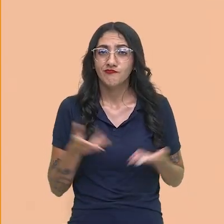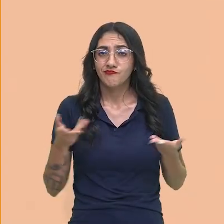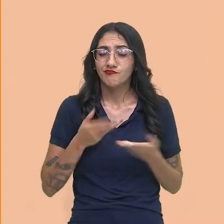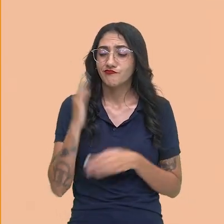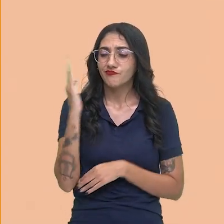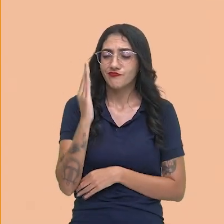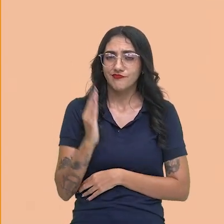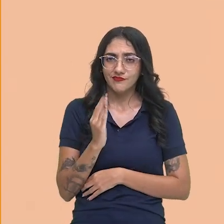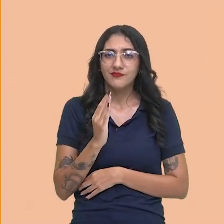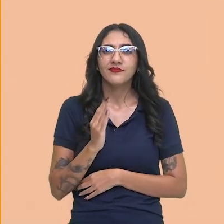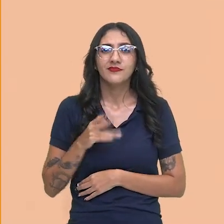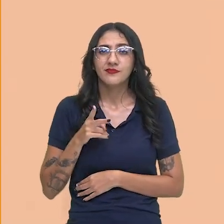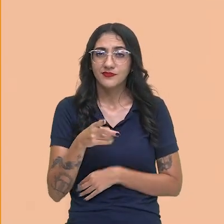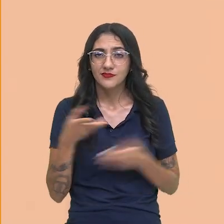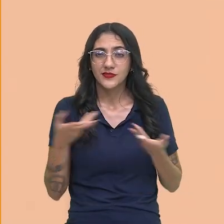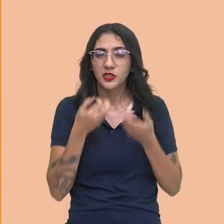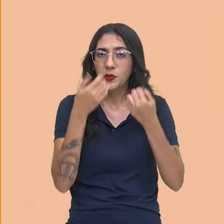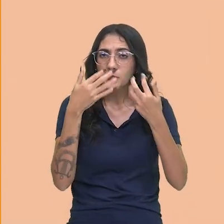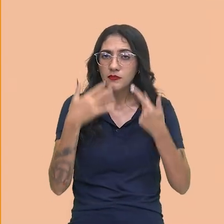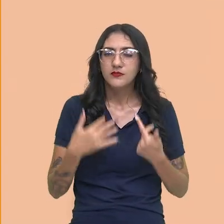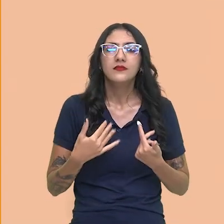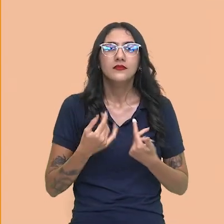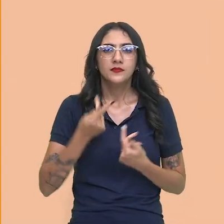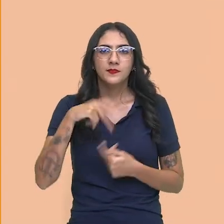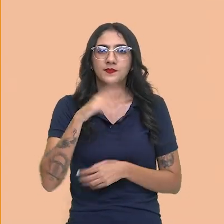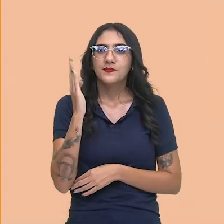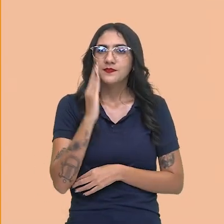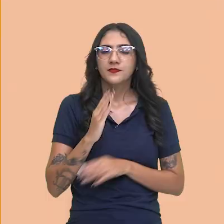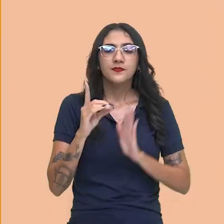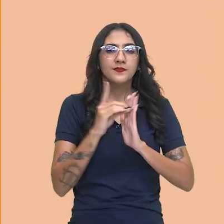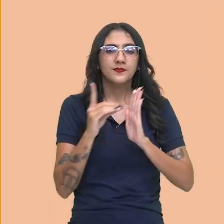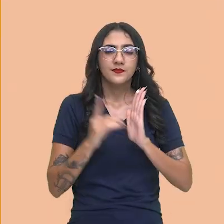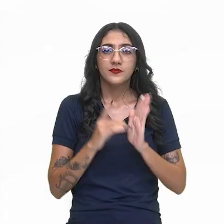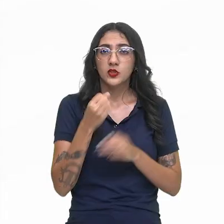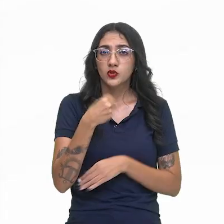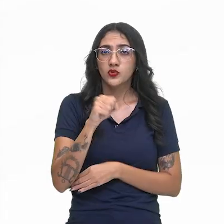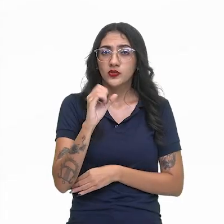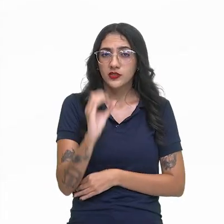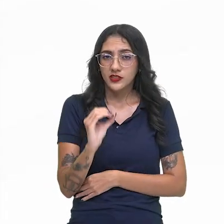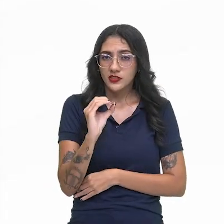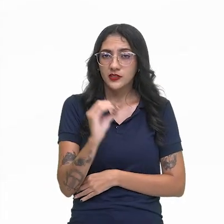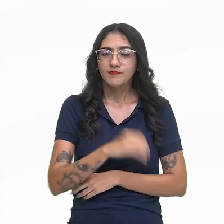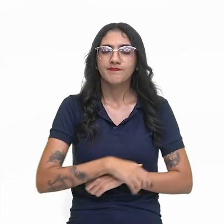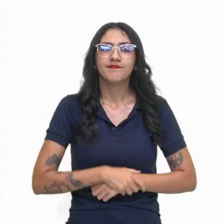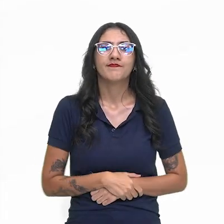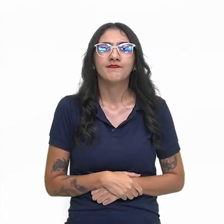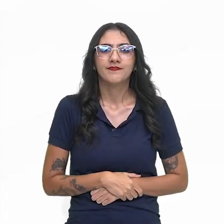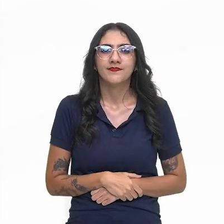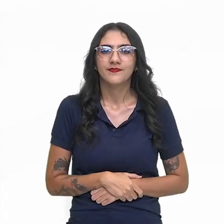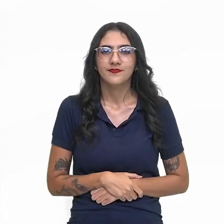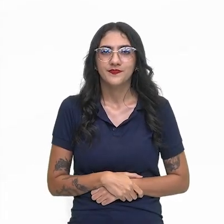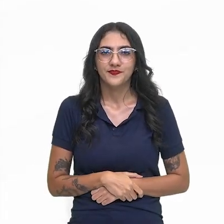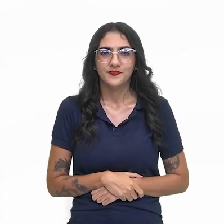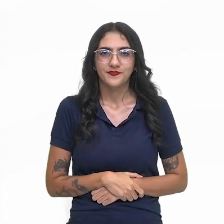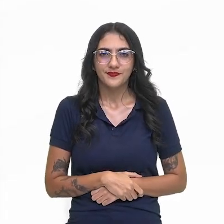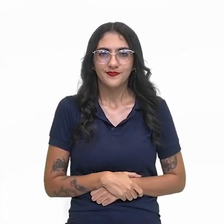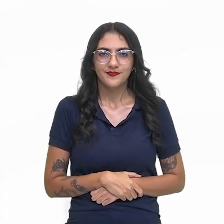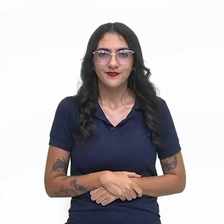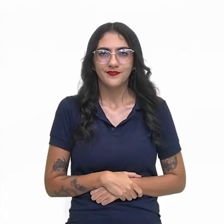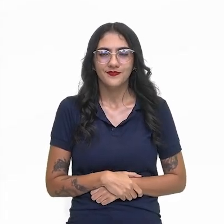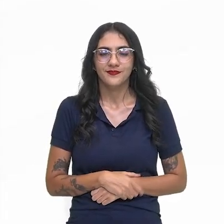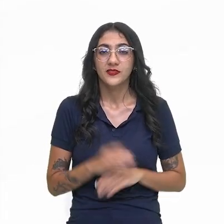dar continuidade à nossa aula falando do Brasil e a década de 80. As décadas